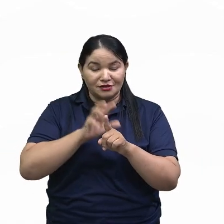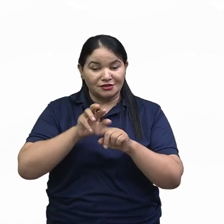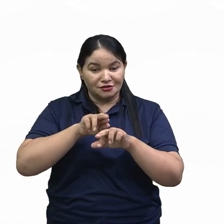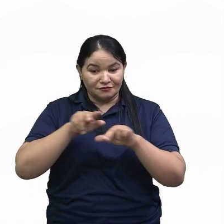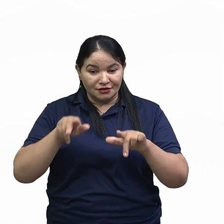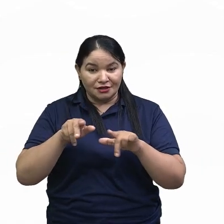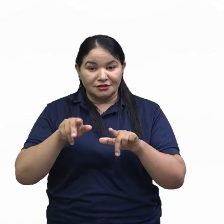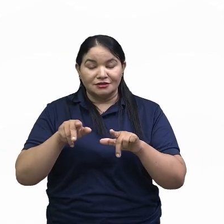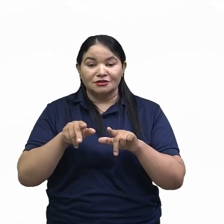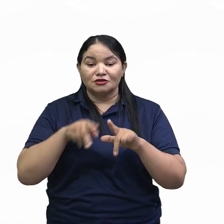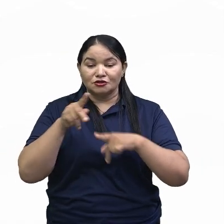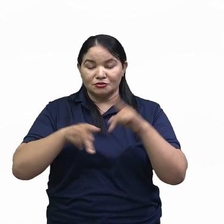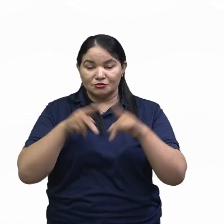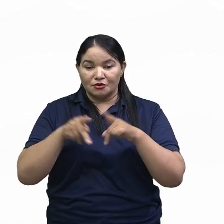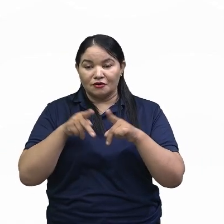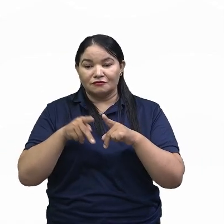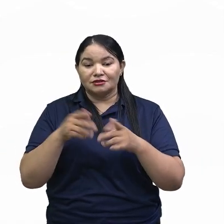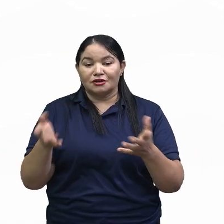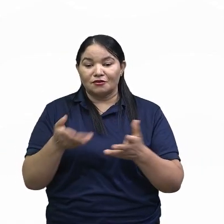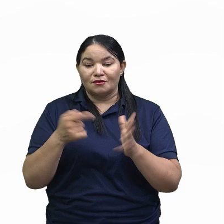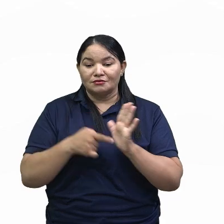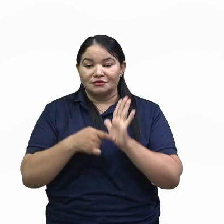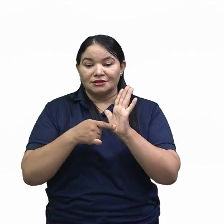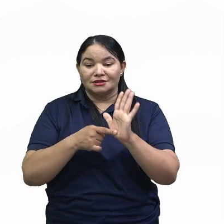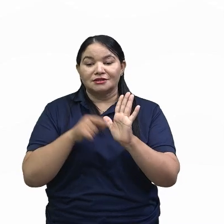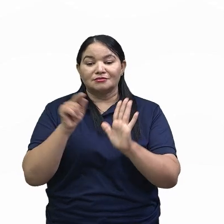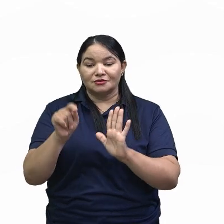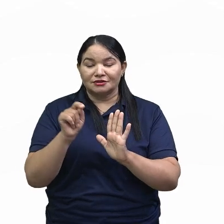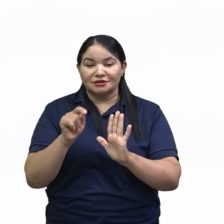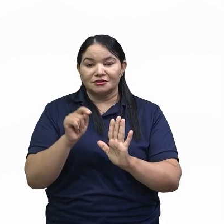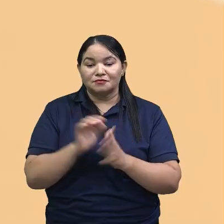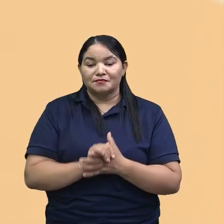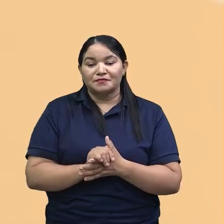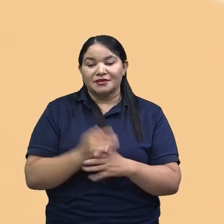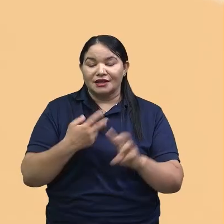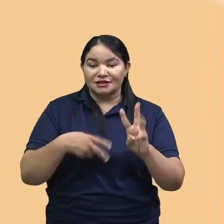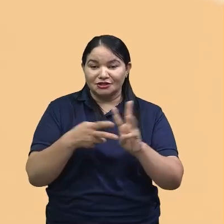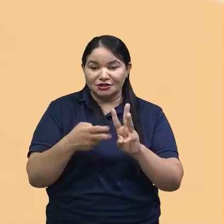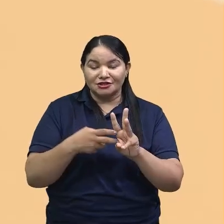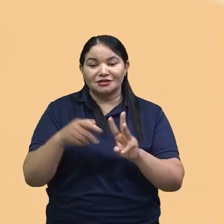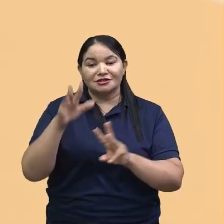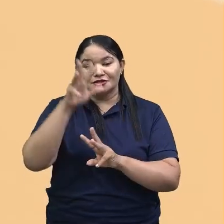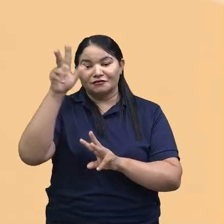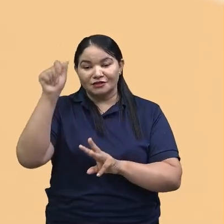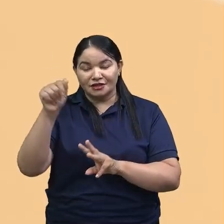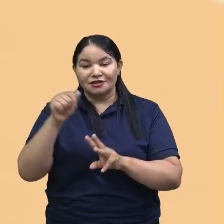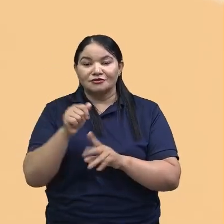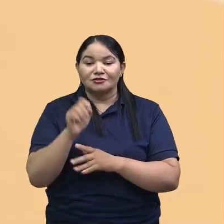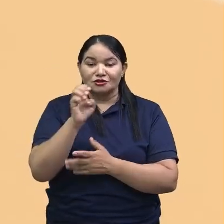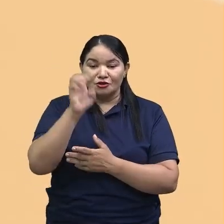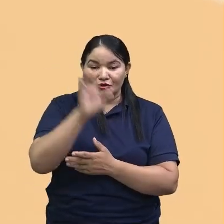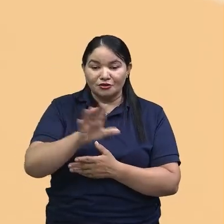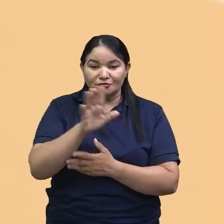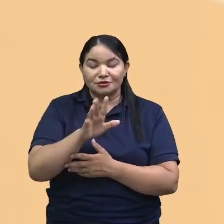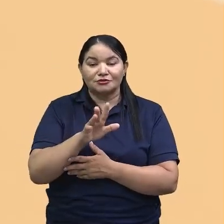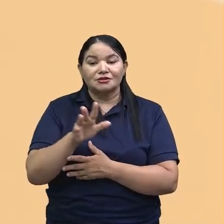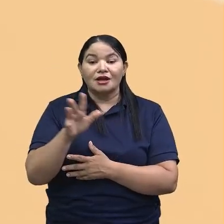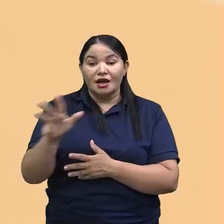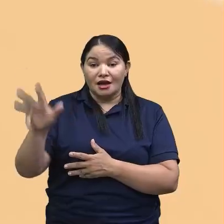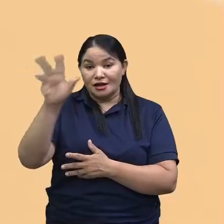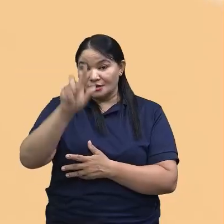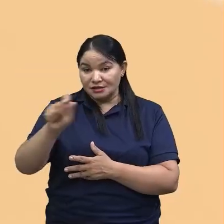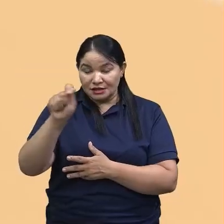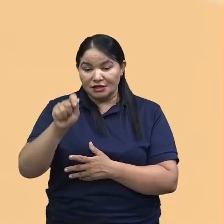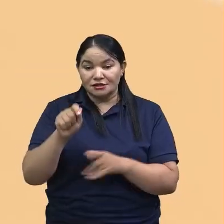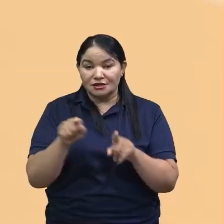de diversos povos, e aí a gente cita o exemplo deles, né, indígenas, africanos, europeus, asiáticos, que